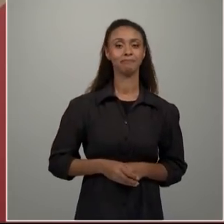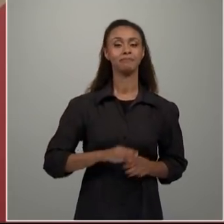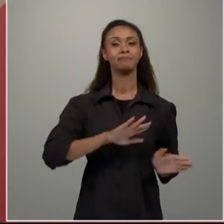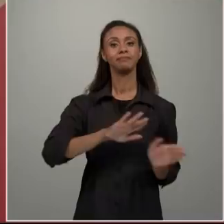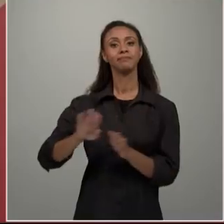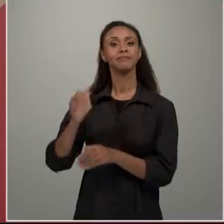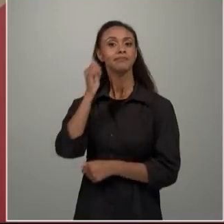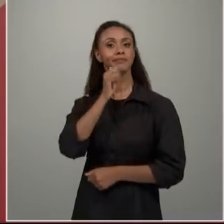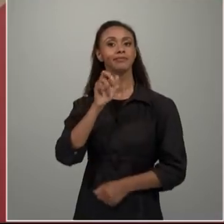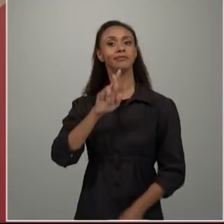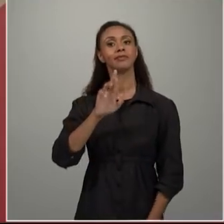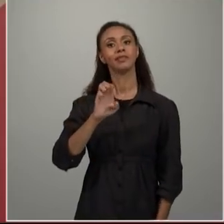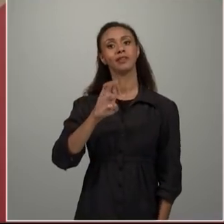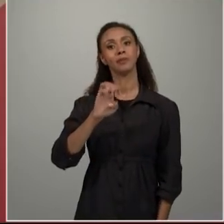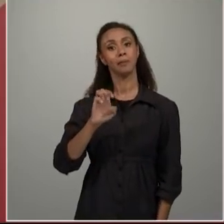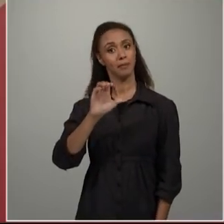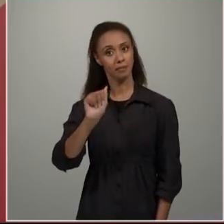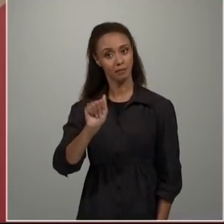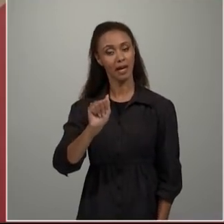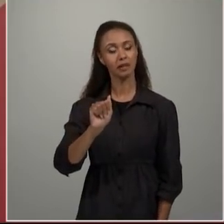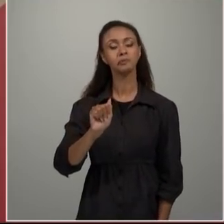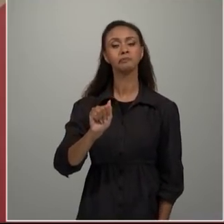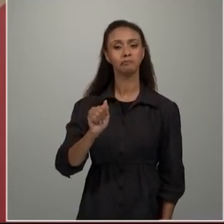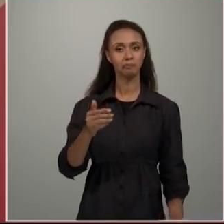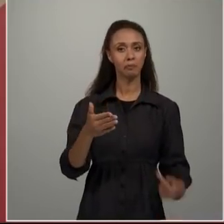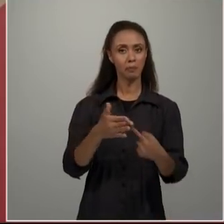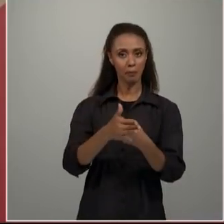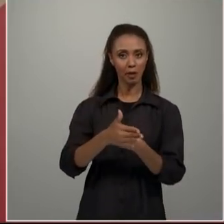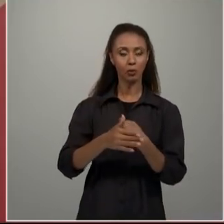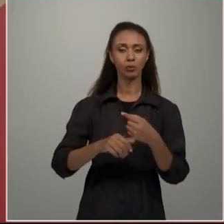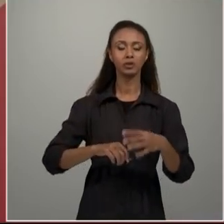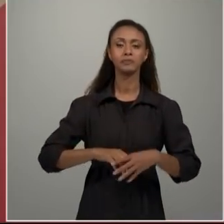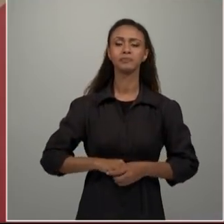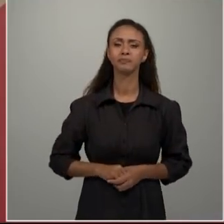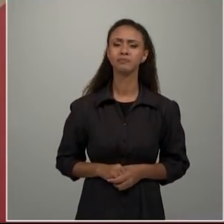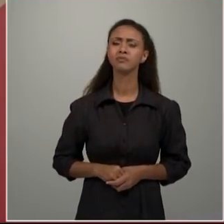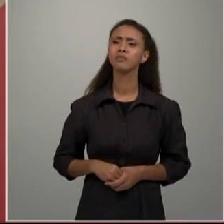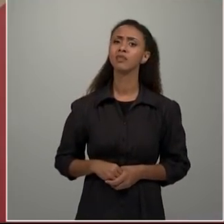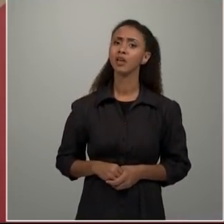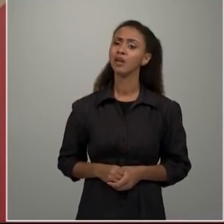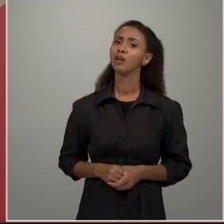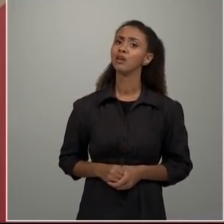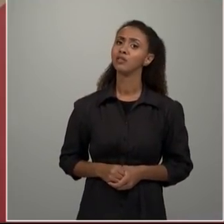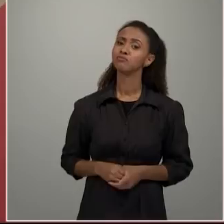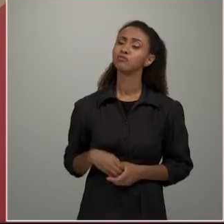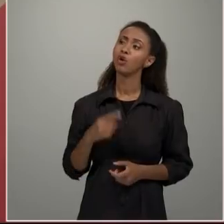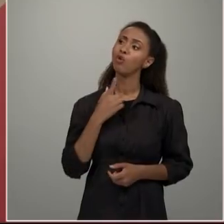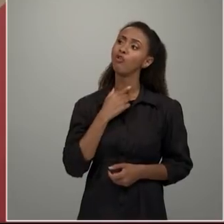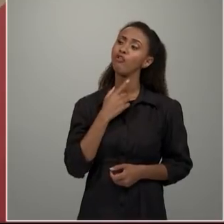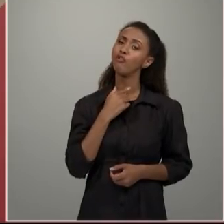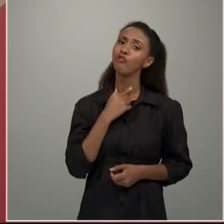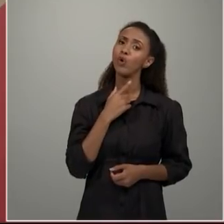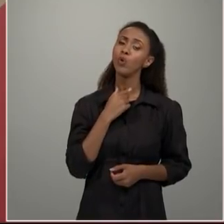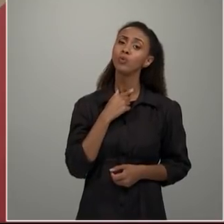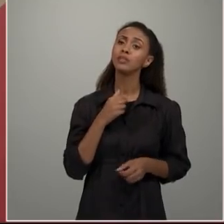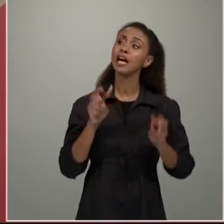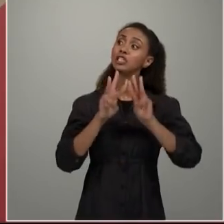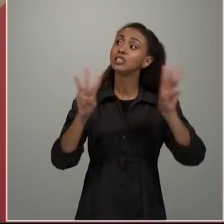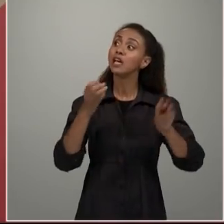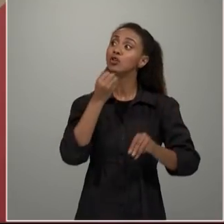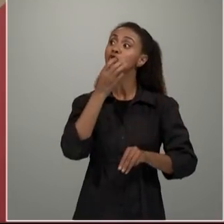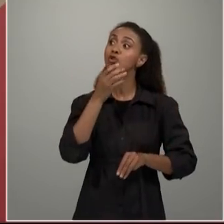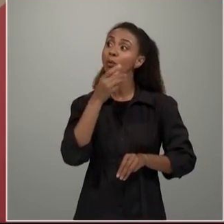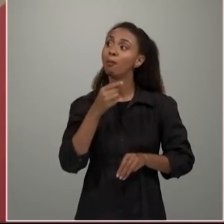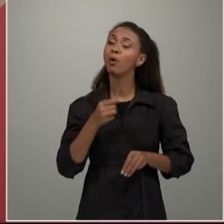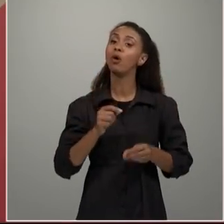rebeca tá aí é rebeca dizer sim pra mim e rebeca francischini eu gostaria de ter um uma lista de bons sites de artigos sobre